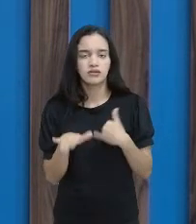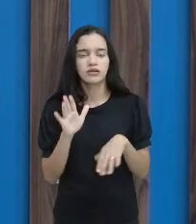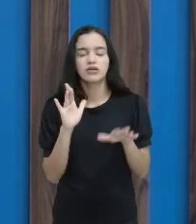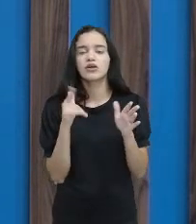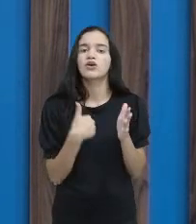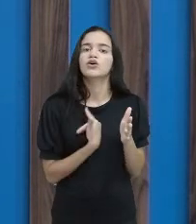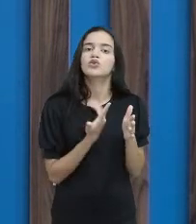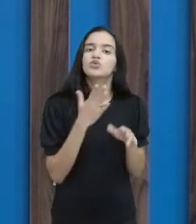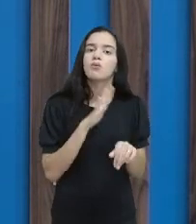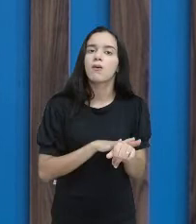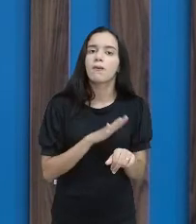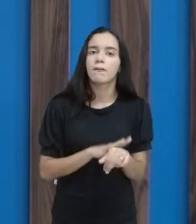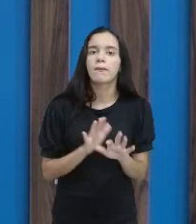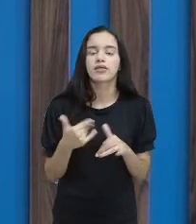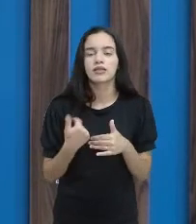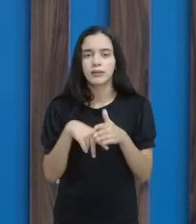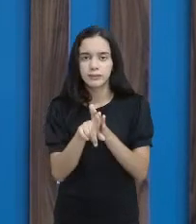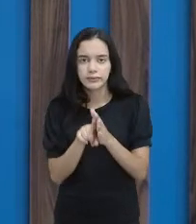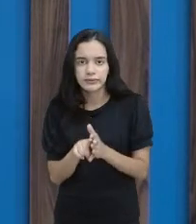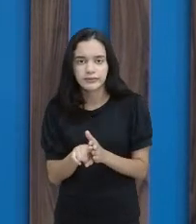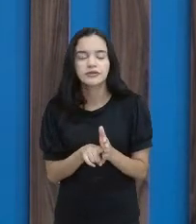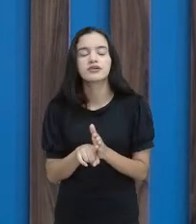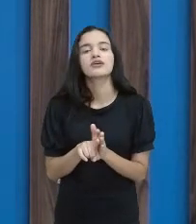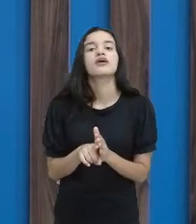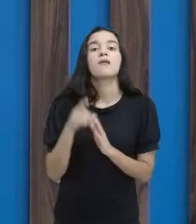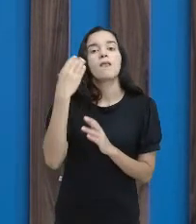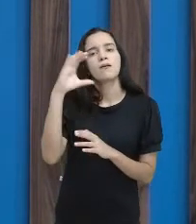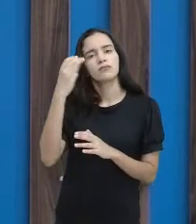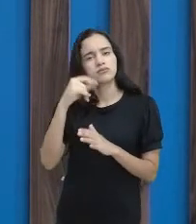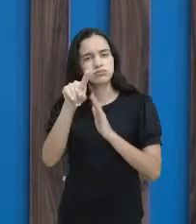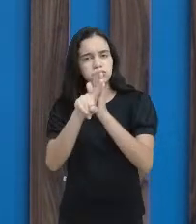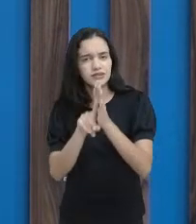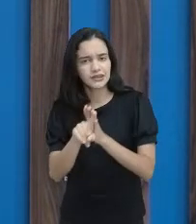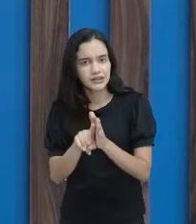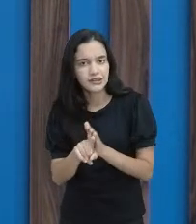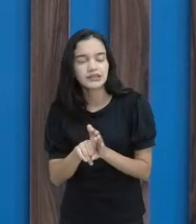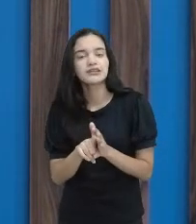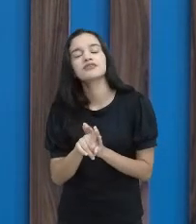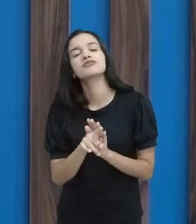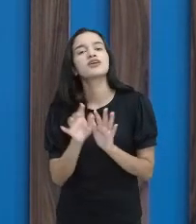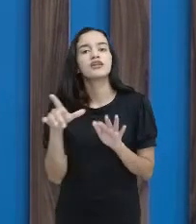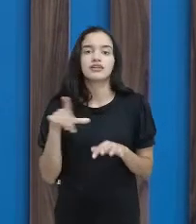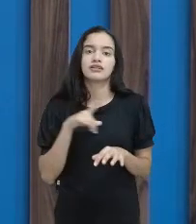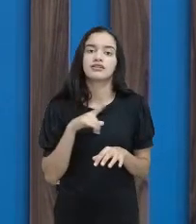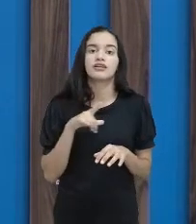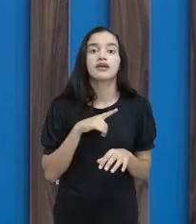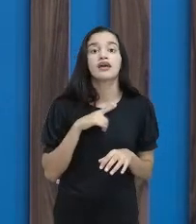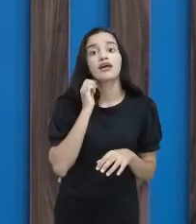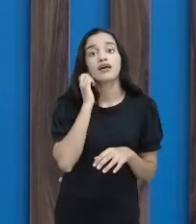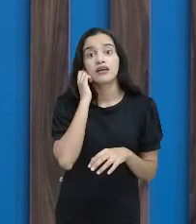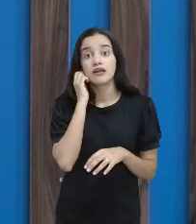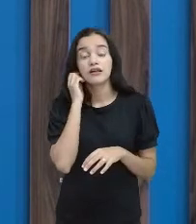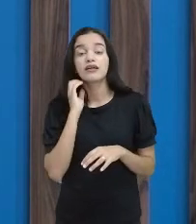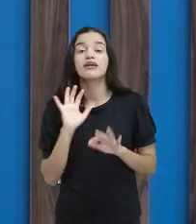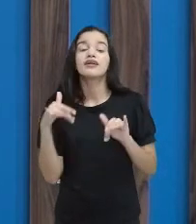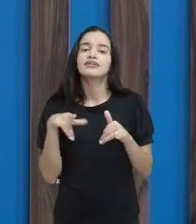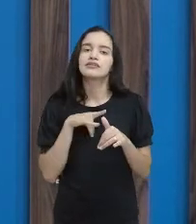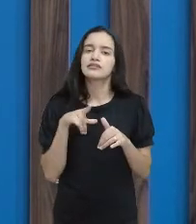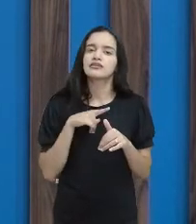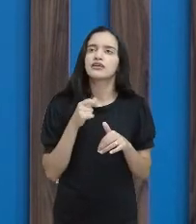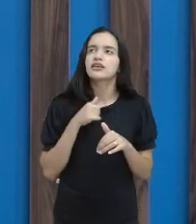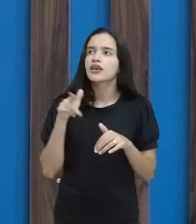da pesquisa, os pesquisadores, os cientistas, os químicos, eles tenham isso de uma forma, né,